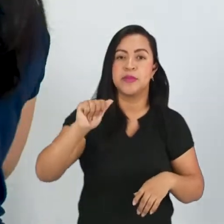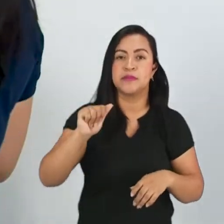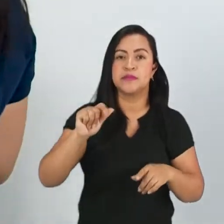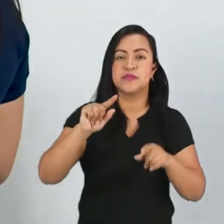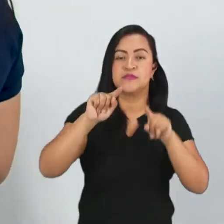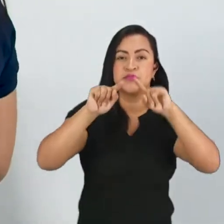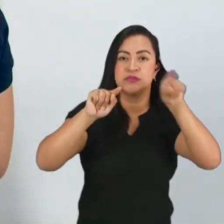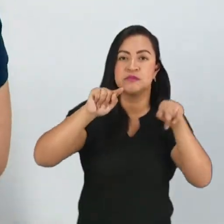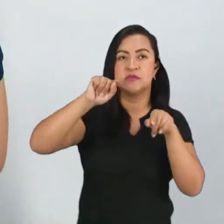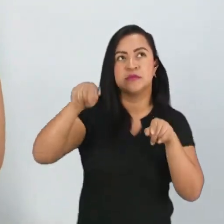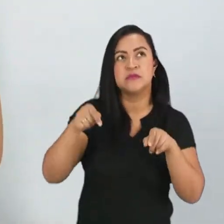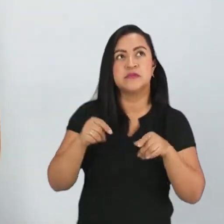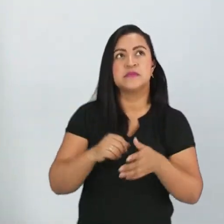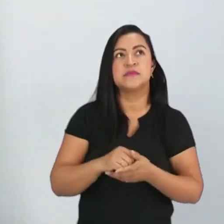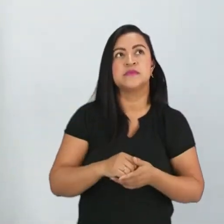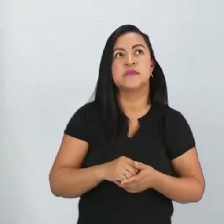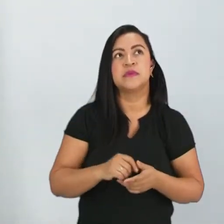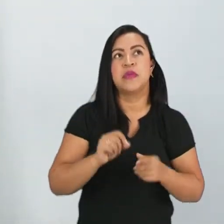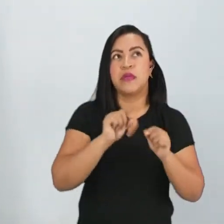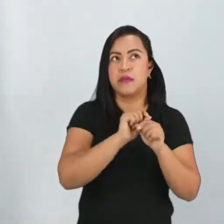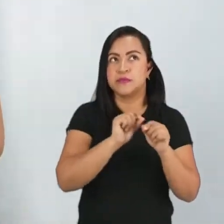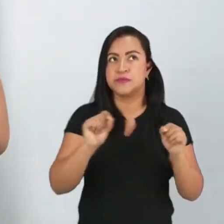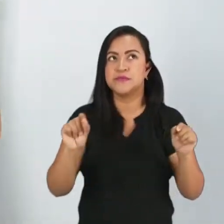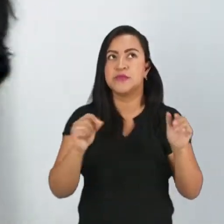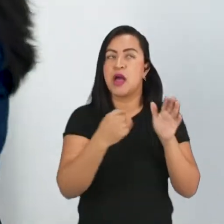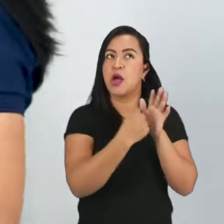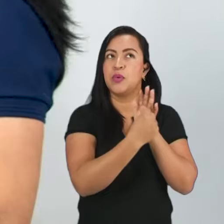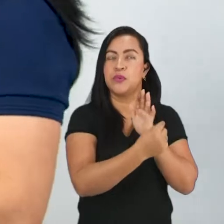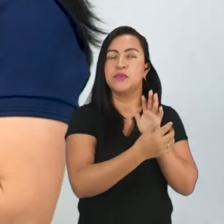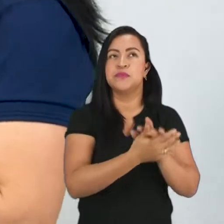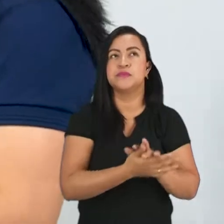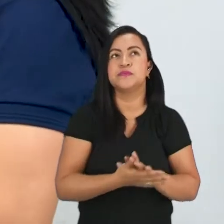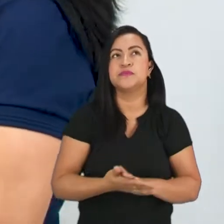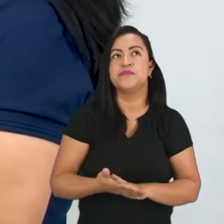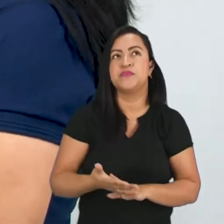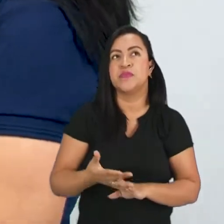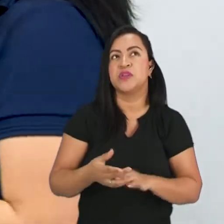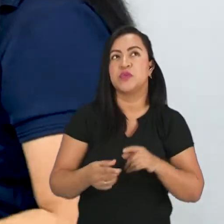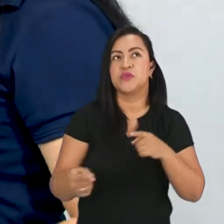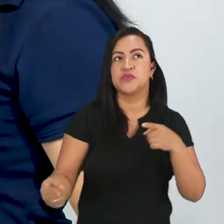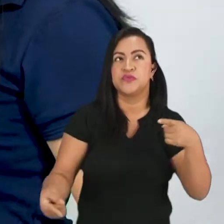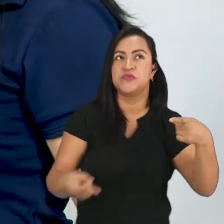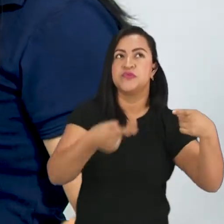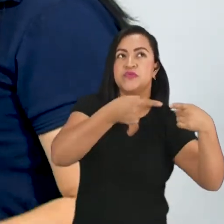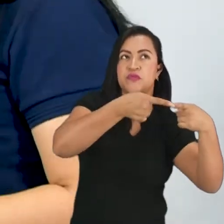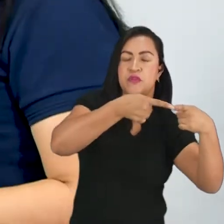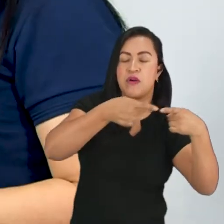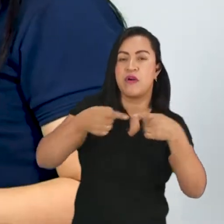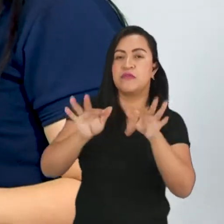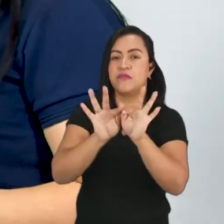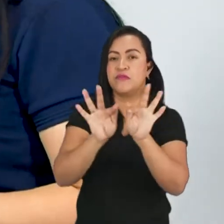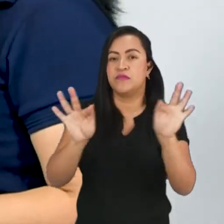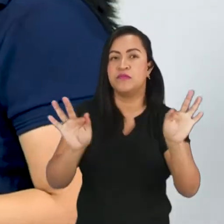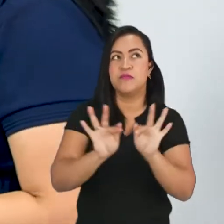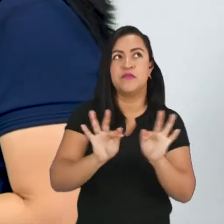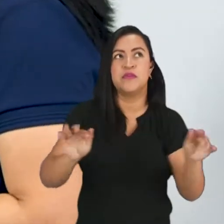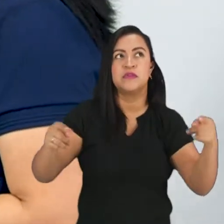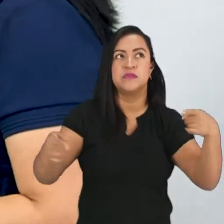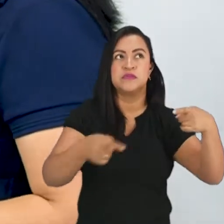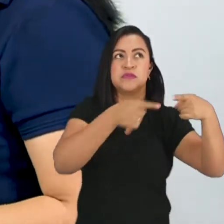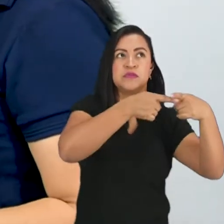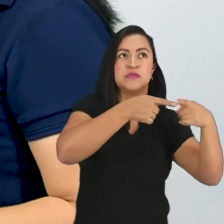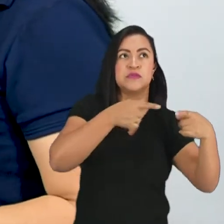parágrafos, que é exatamente a outra frase. A gente vai fazer a associação dessas duas frases retiradas do texto,